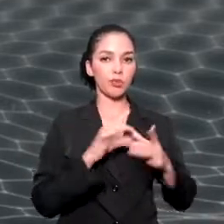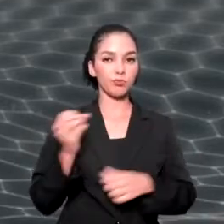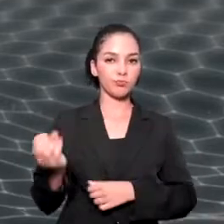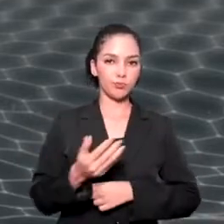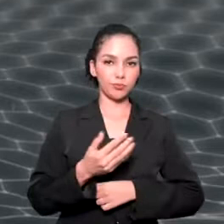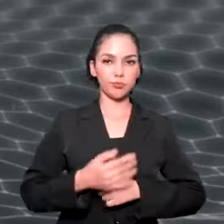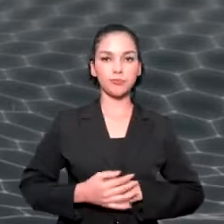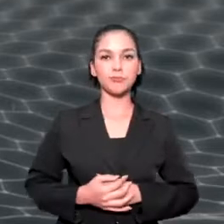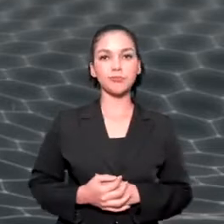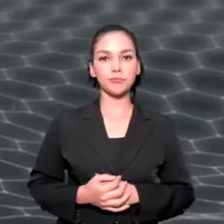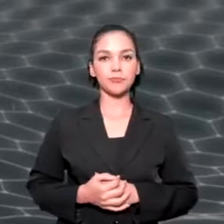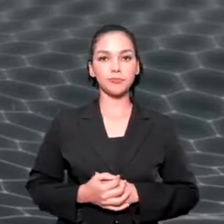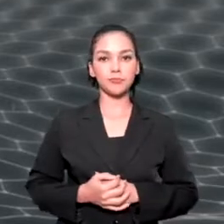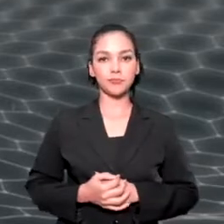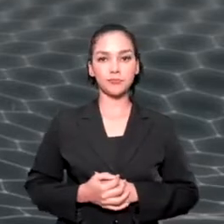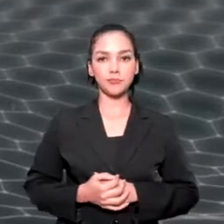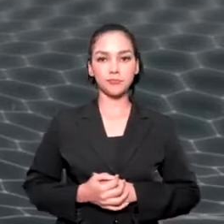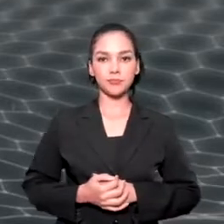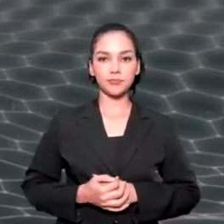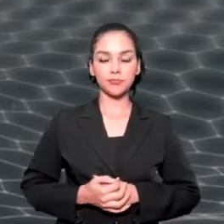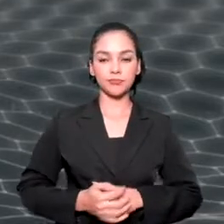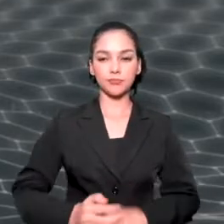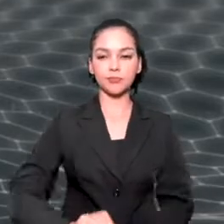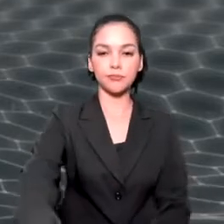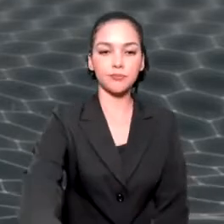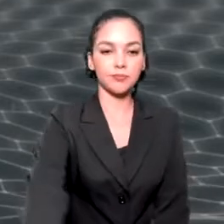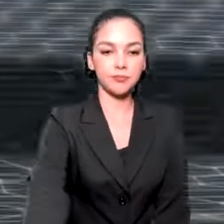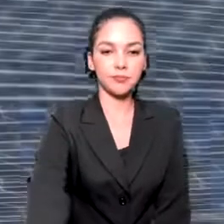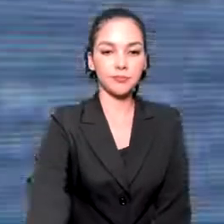considerando os letramentos críticos no contexto contemporâneo.